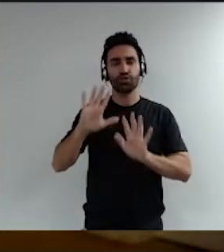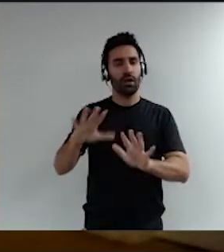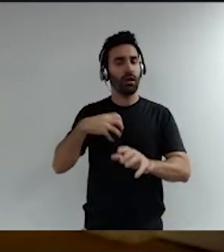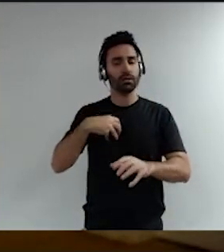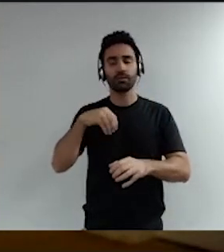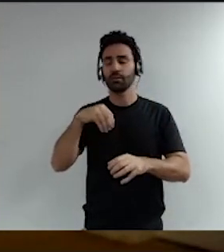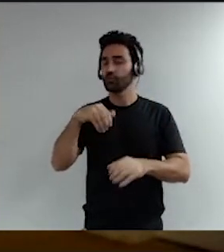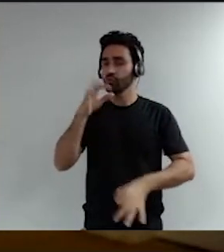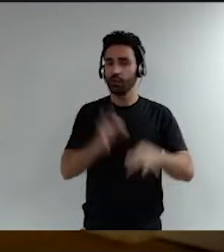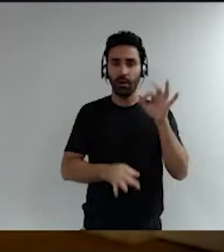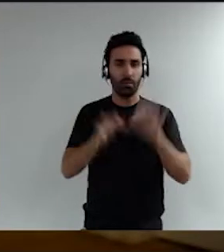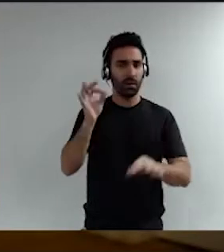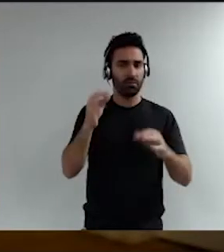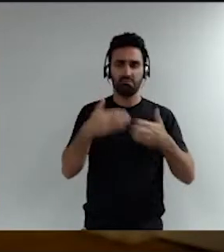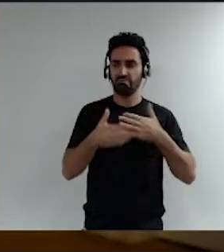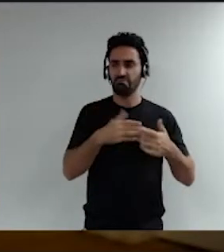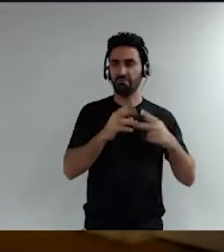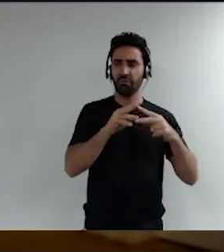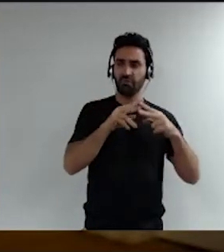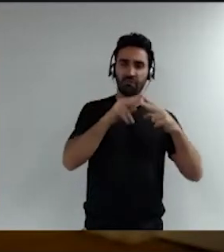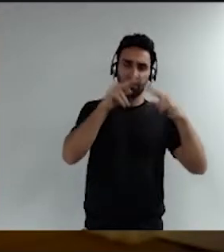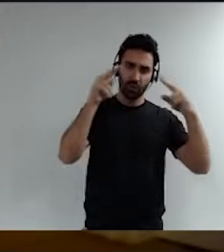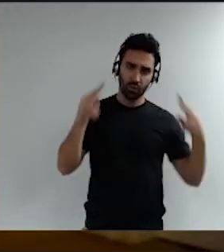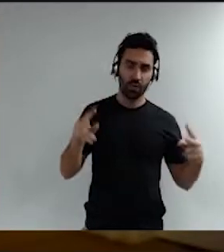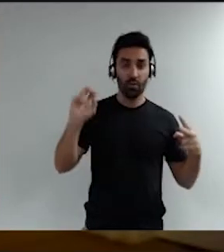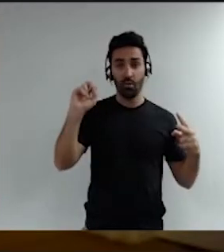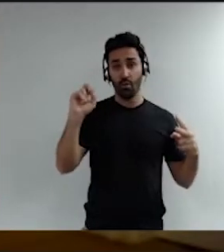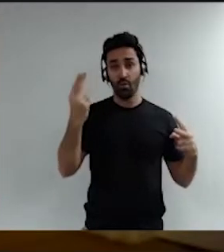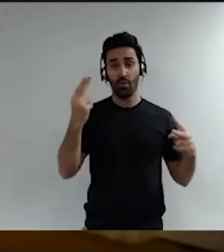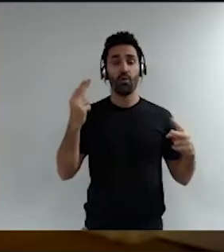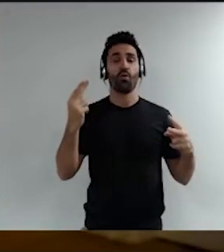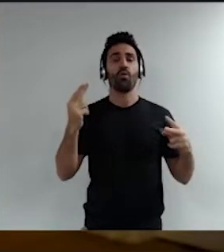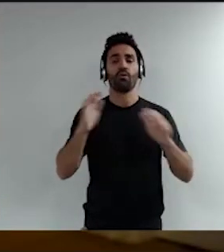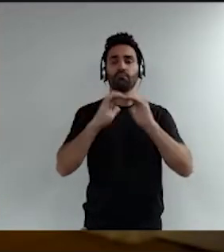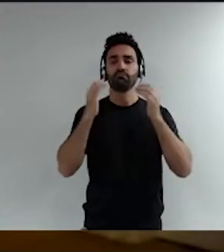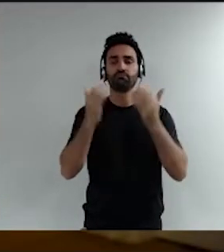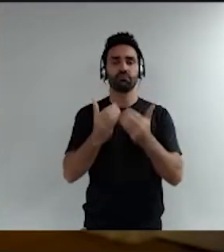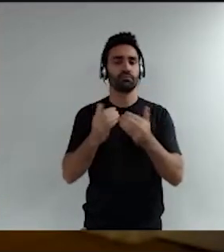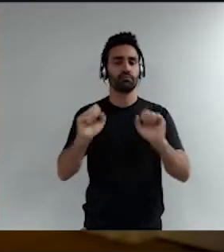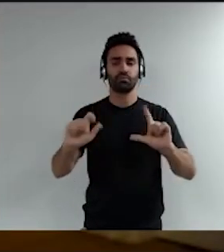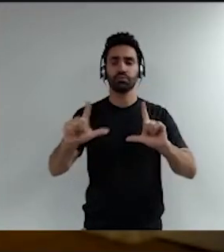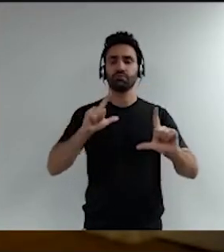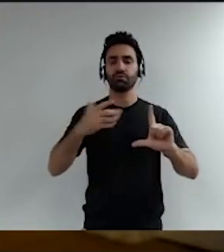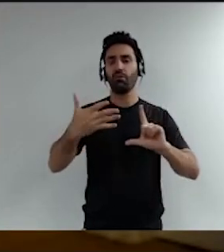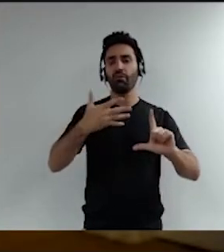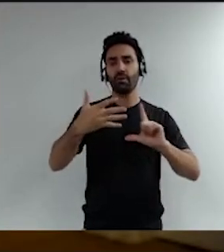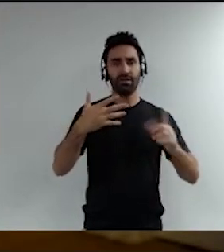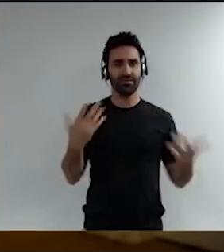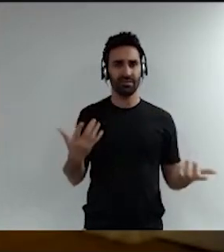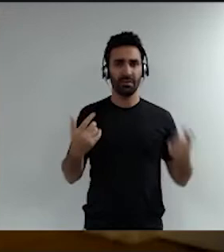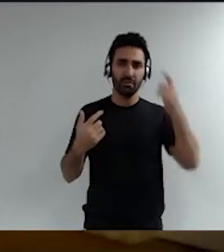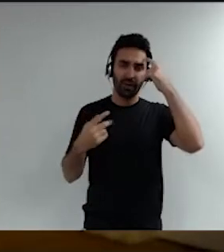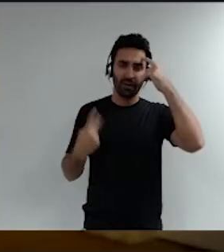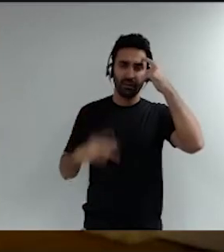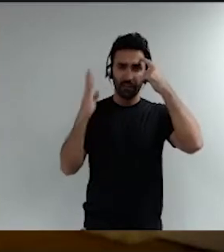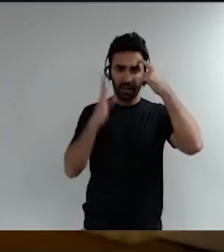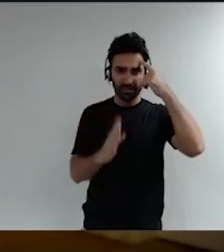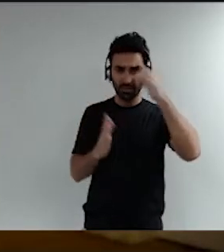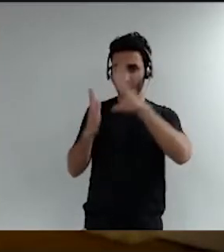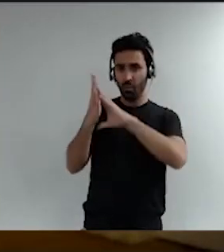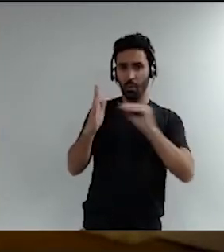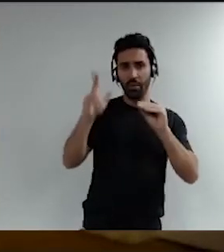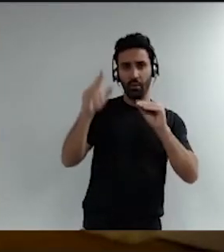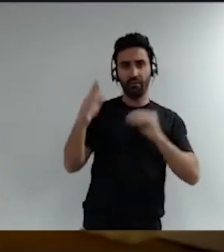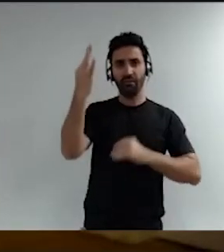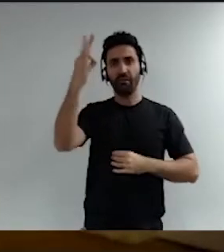seja virtual, seja por videoconferência. Nós não vamos implantar aqui no Brasil a cultura francesa, que não